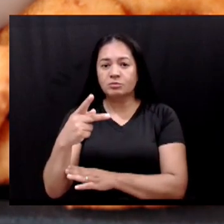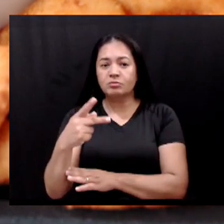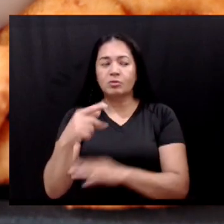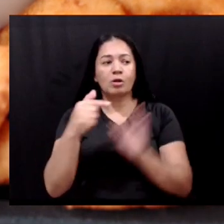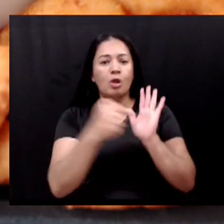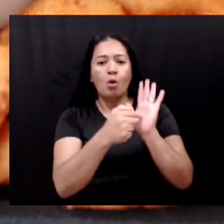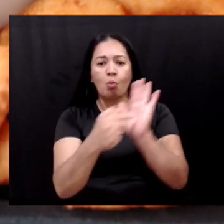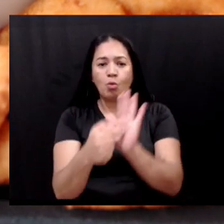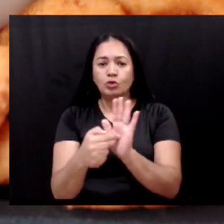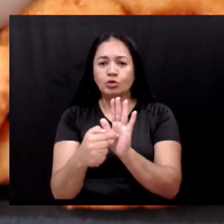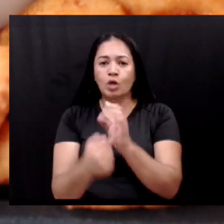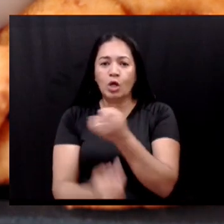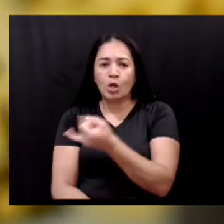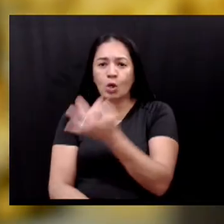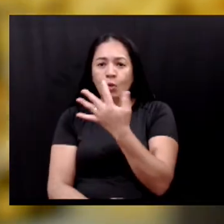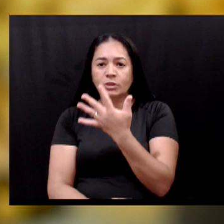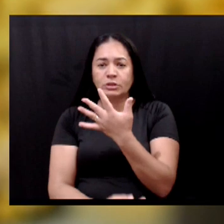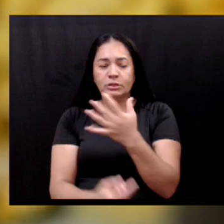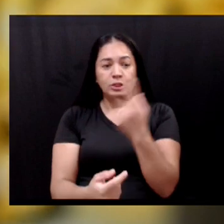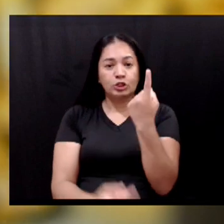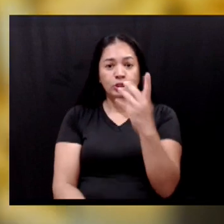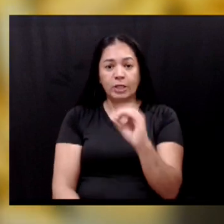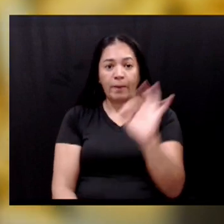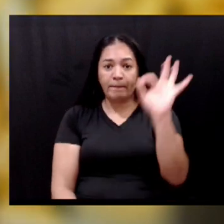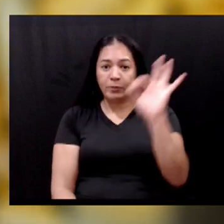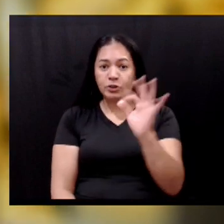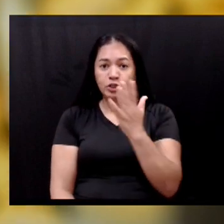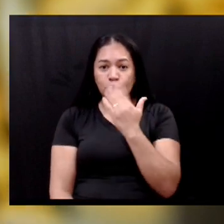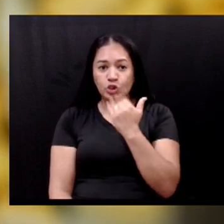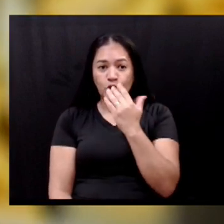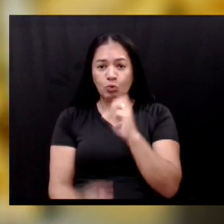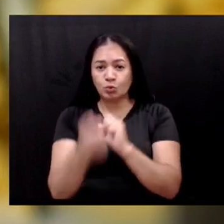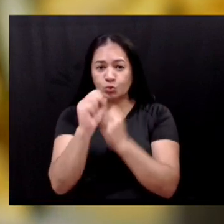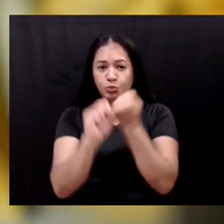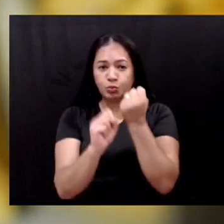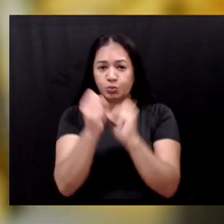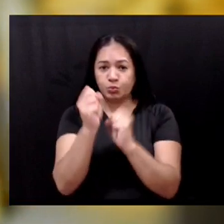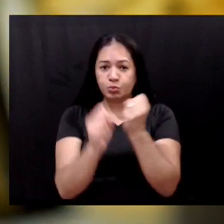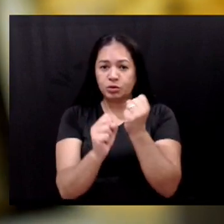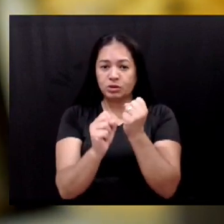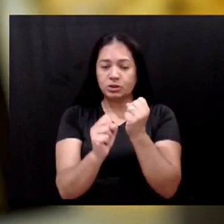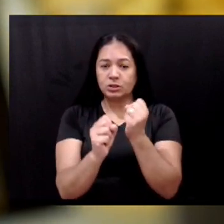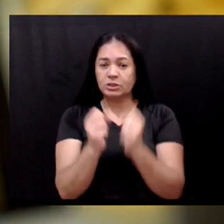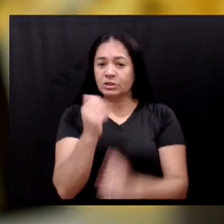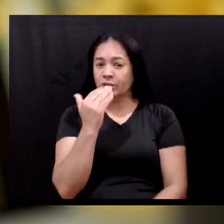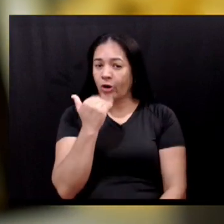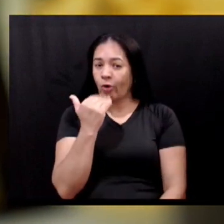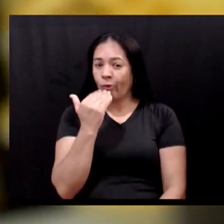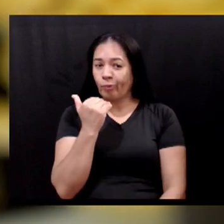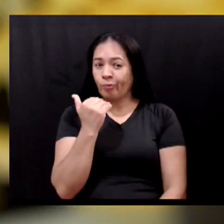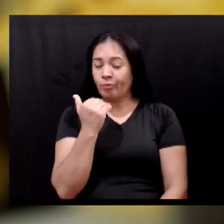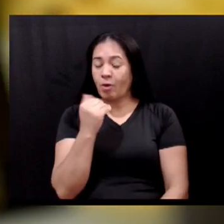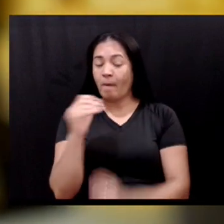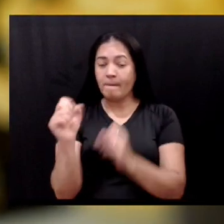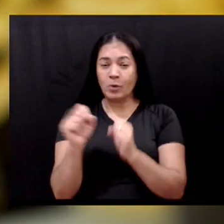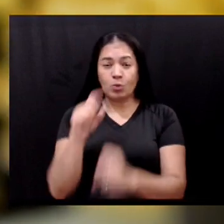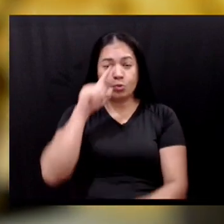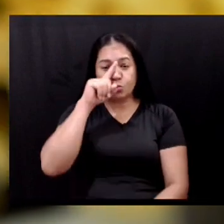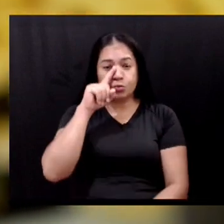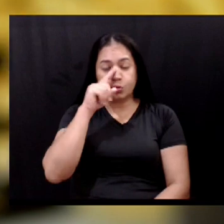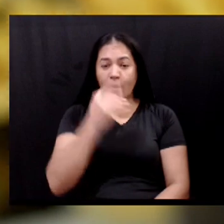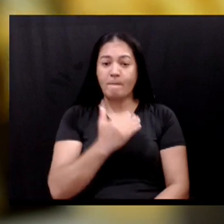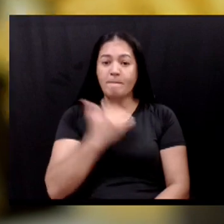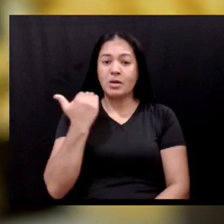de 10% dos alimentos ultraprocessados na dieta eleva o risco de morte precoce